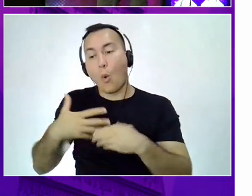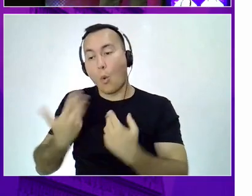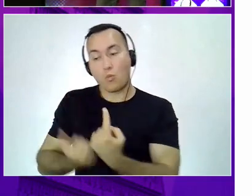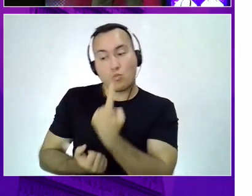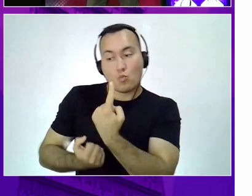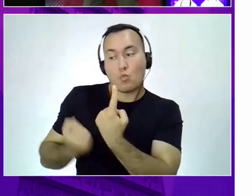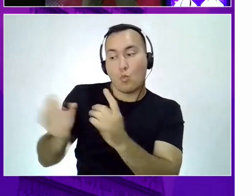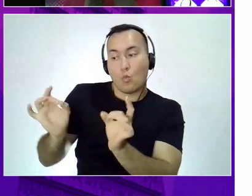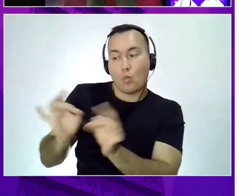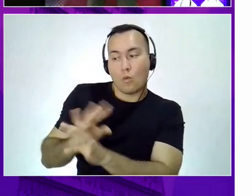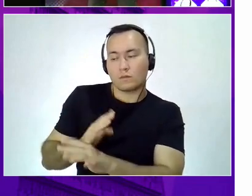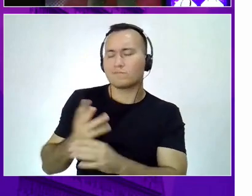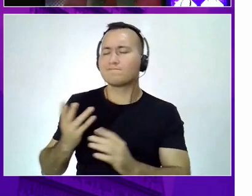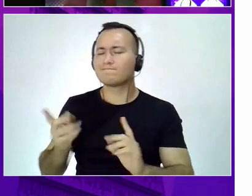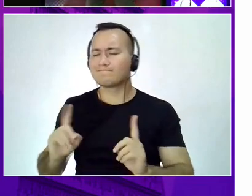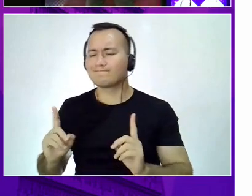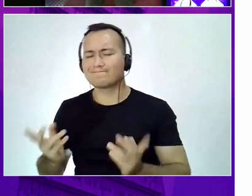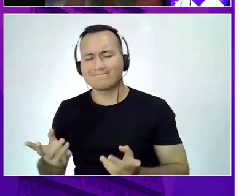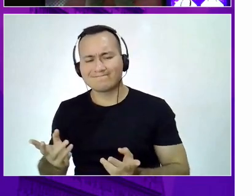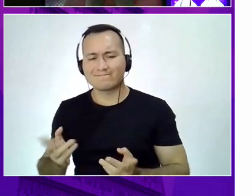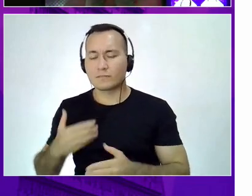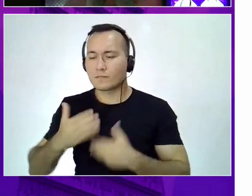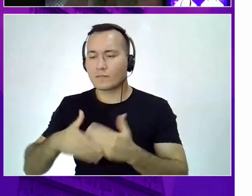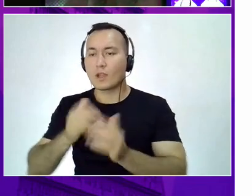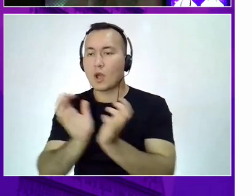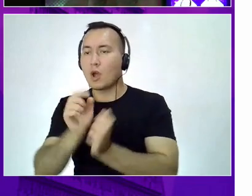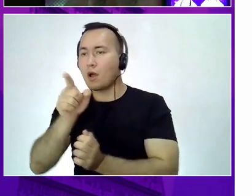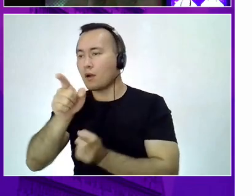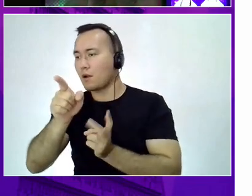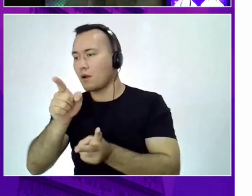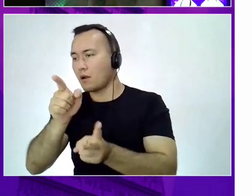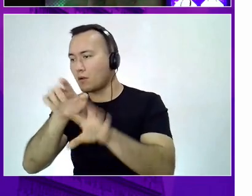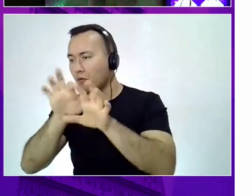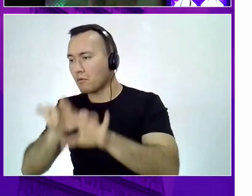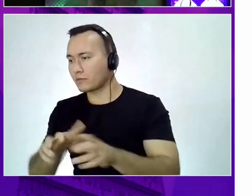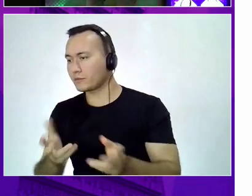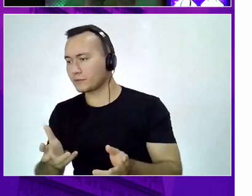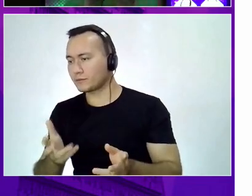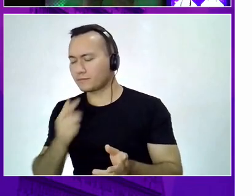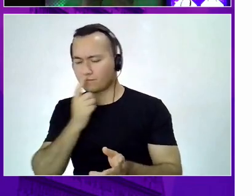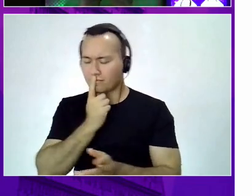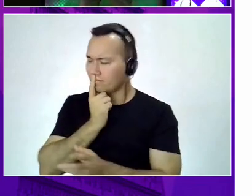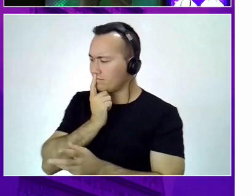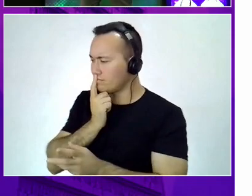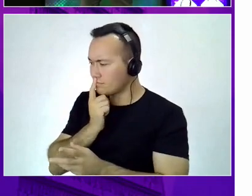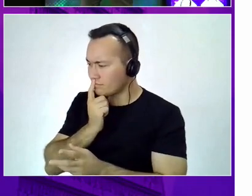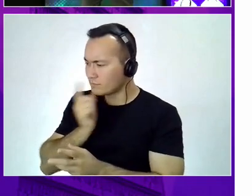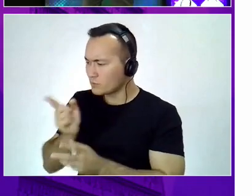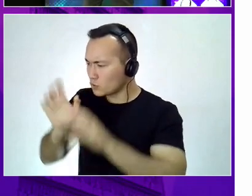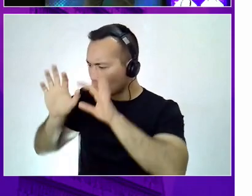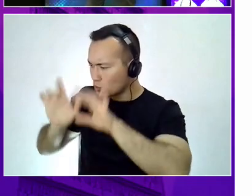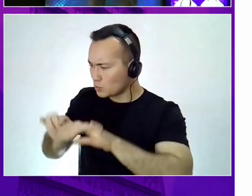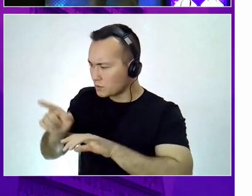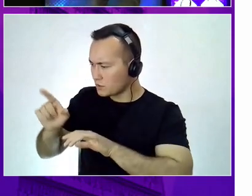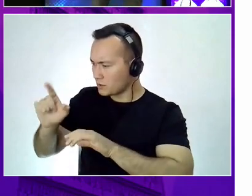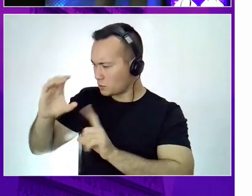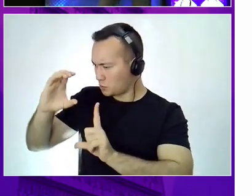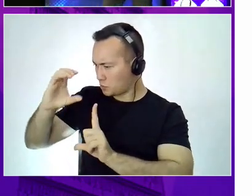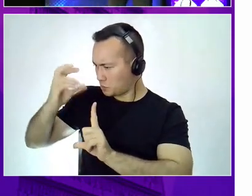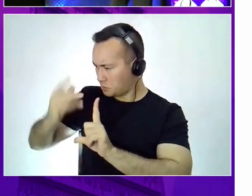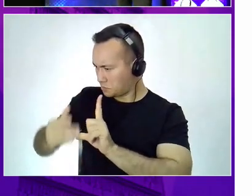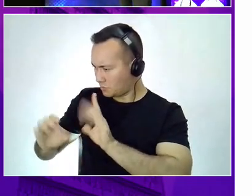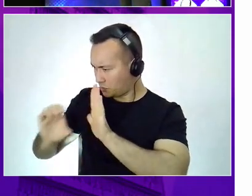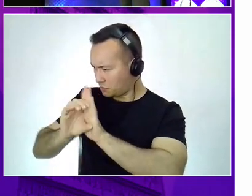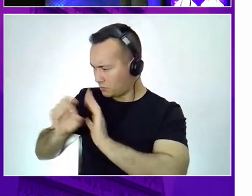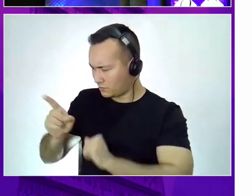fazer esse pedacinho, gera esse código e bota lá. Mas será que aquele código é o entregável? Fazer aquele código e botar aquilo, subir em produção, vai